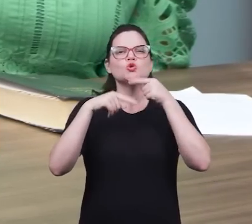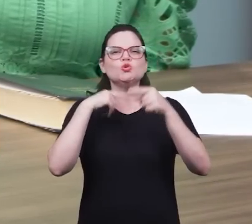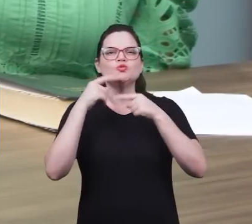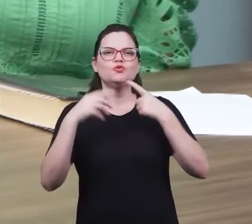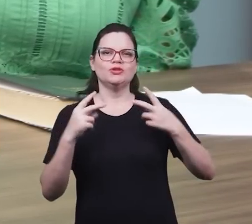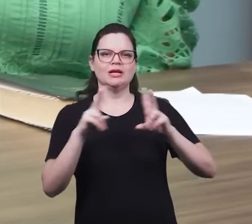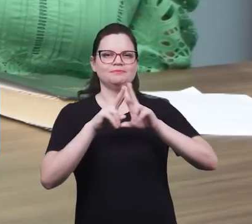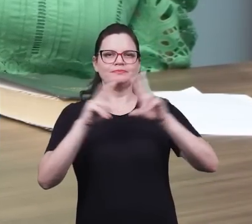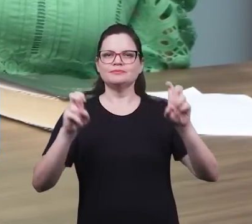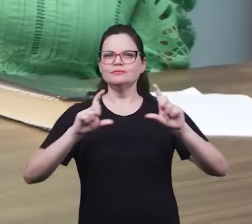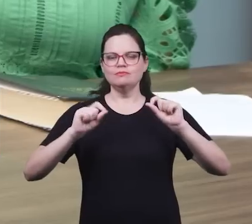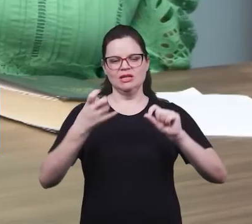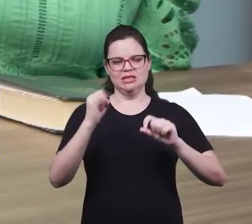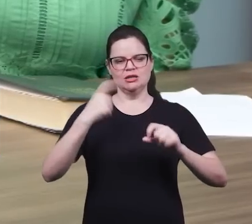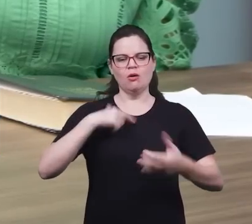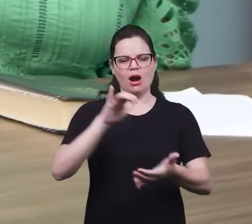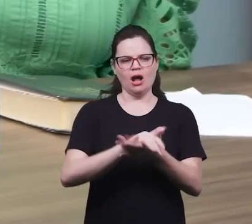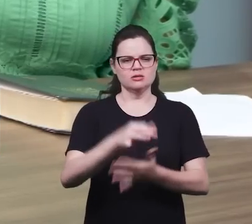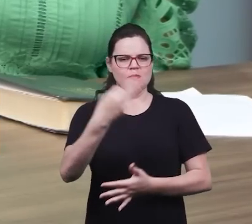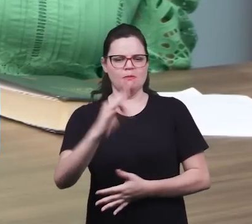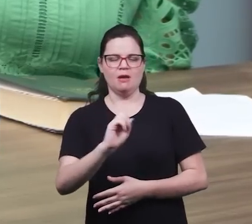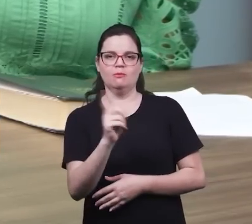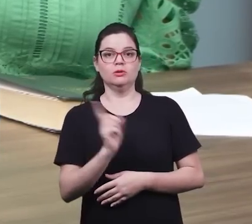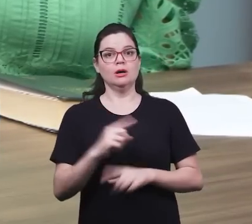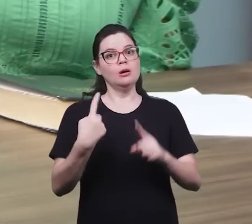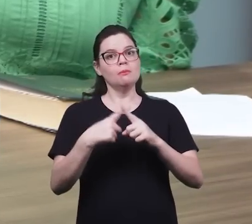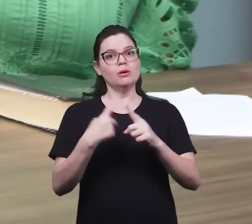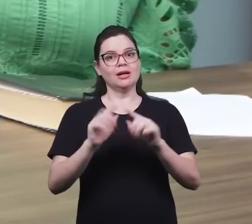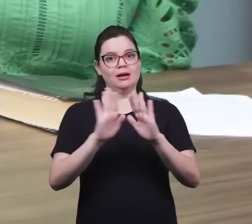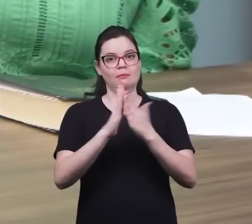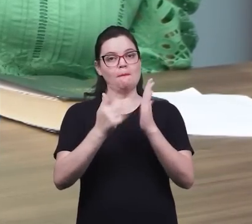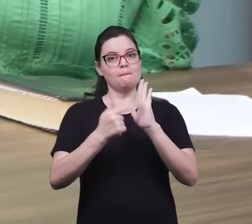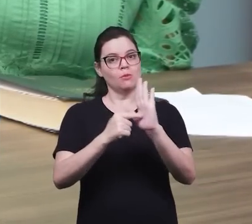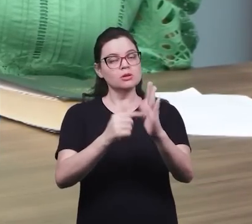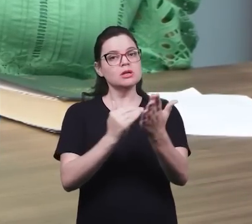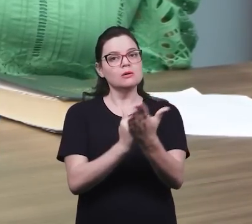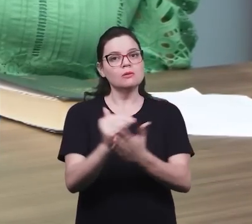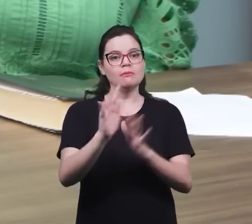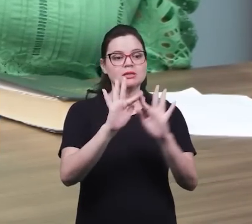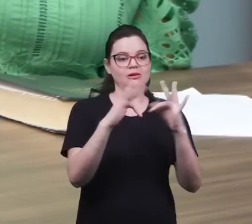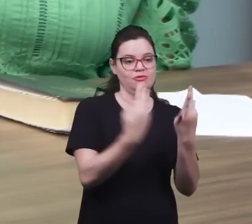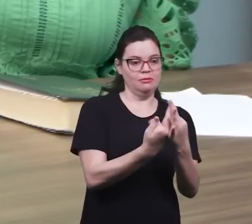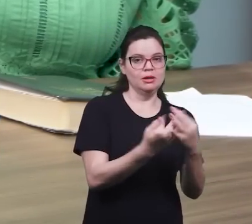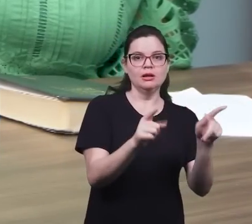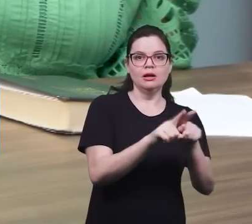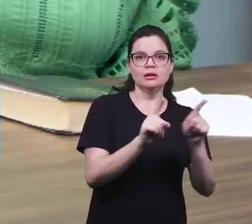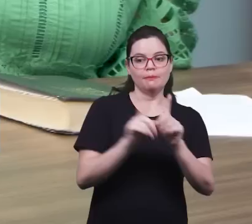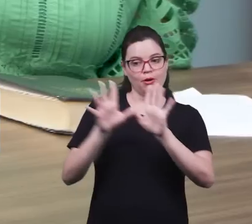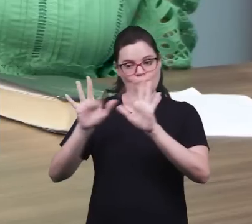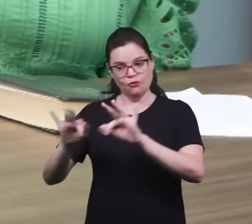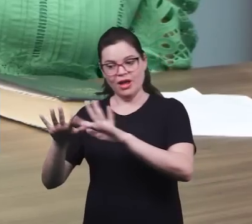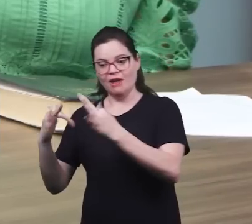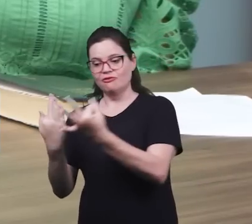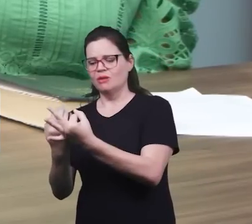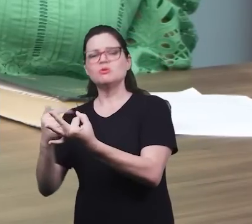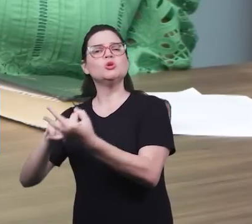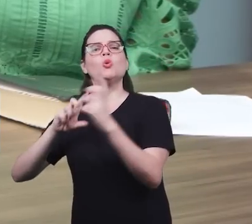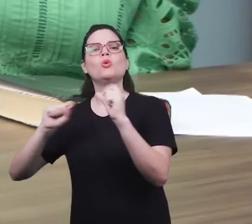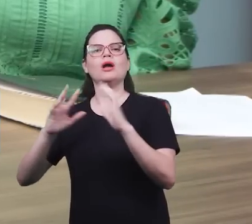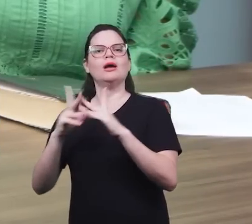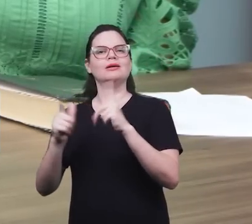projeto mais bonito. A Bíblia começa com uma família e vai terminar com uma outra família, não é? Então é um